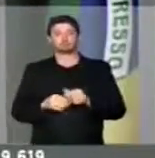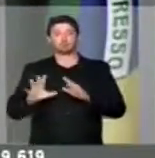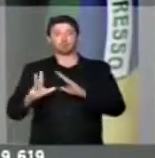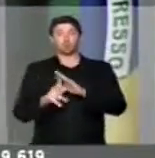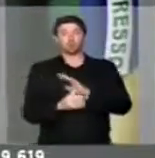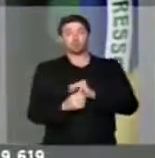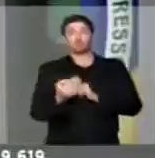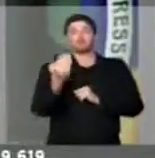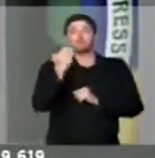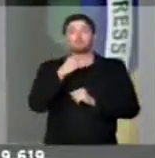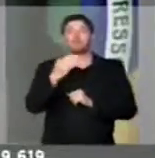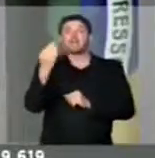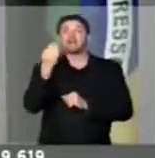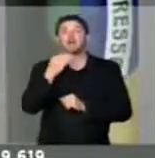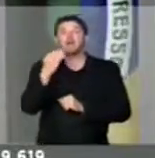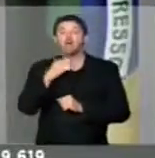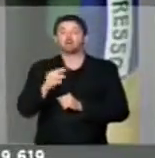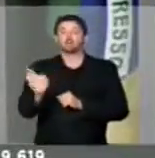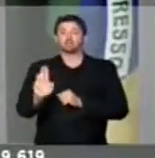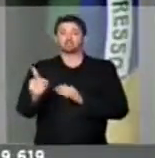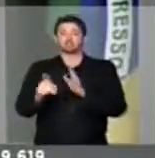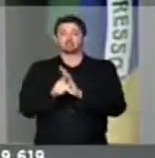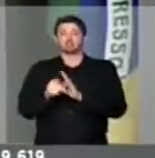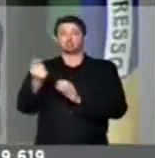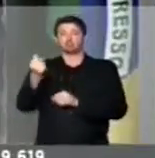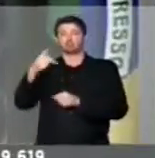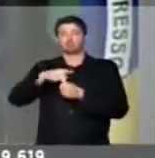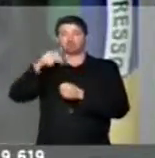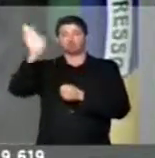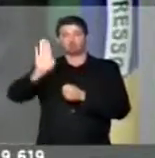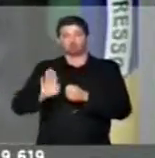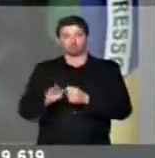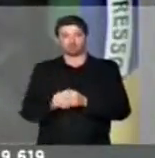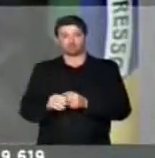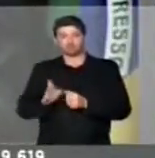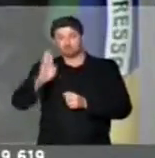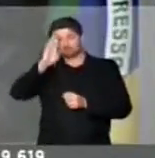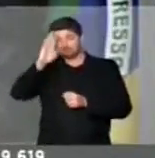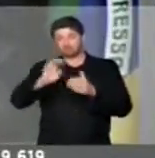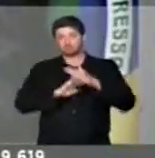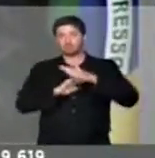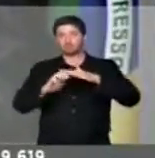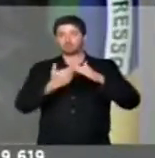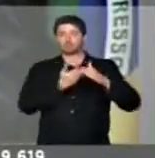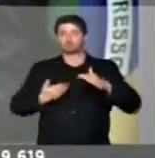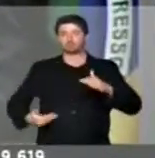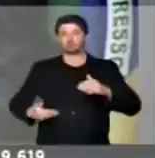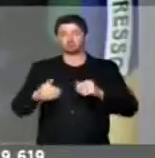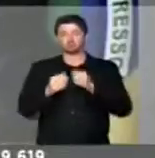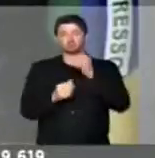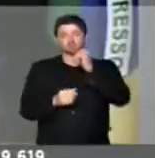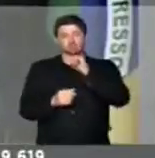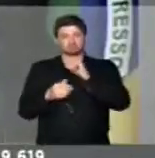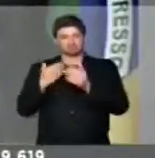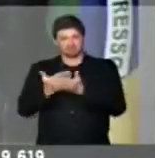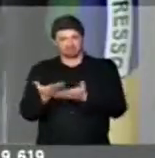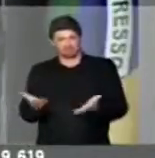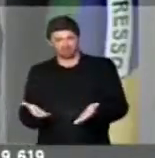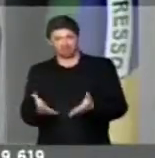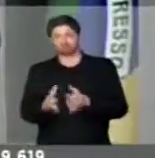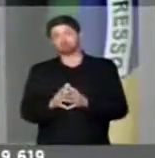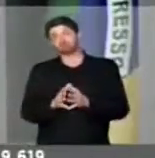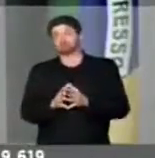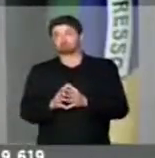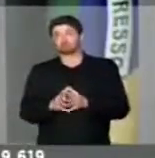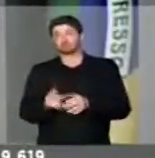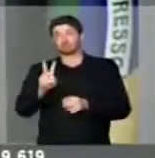desviados bilhões de reais dos cofres da Petrobras, a maior estatal do país. Até agora, foram